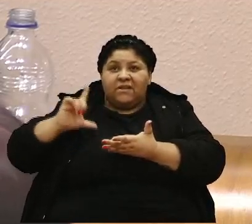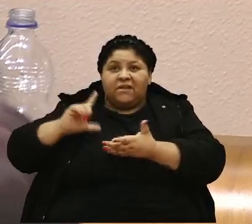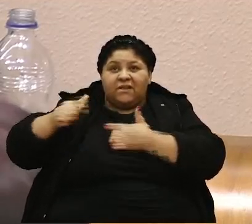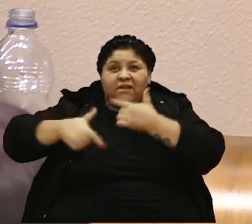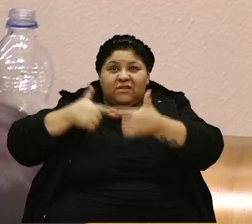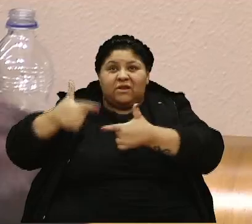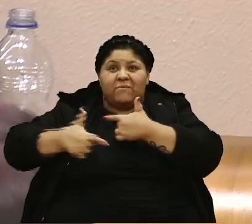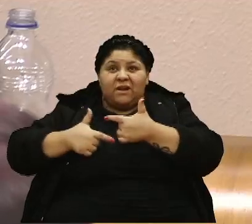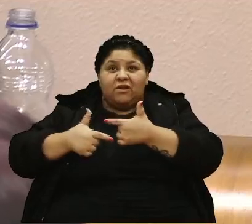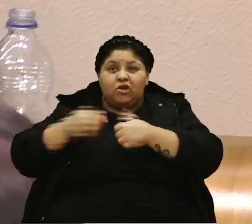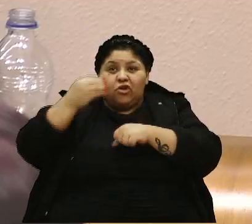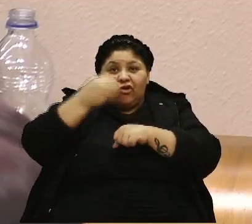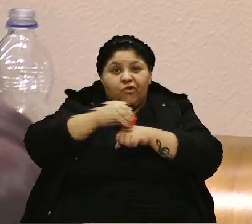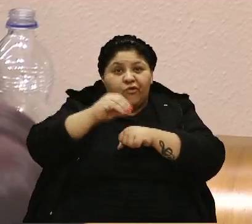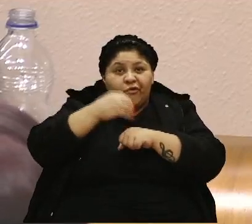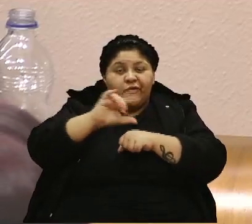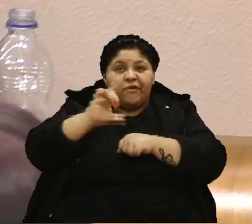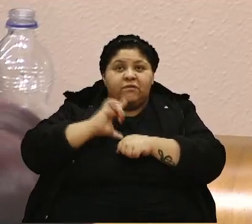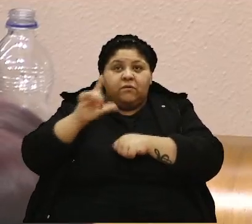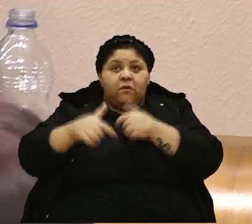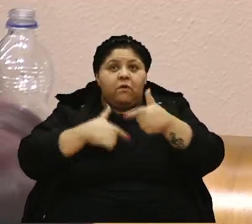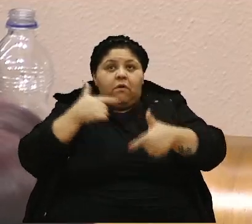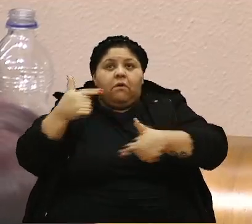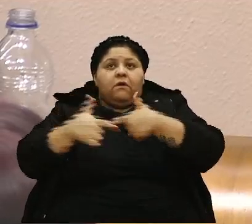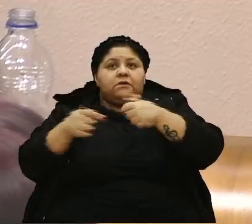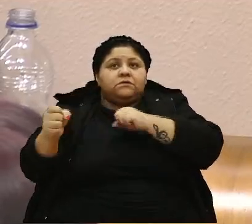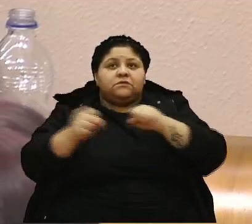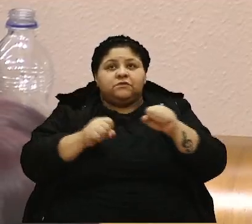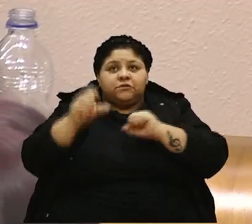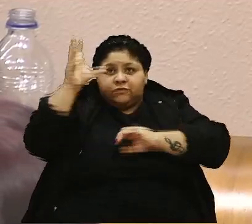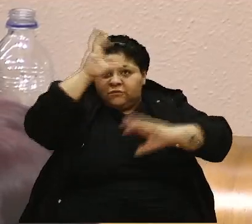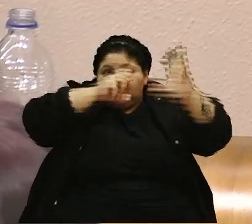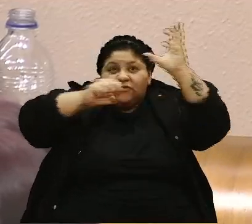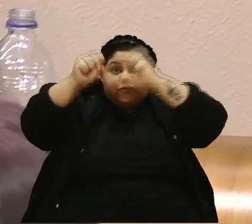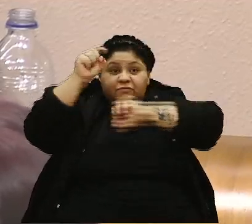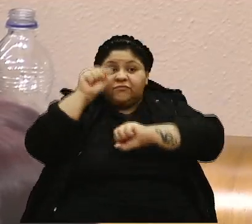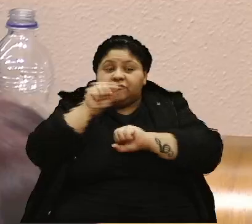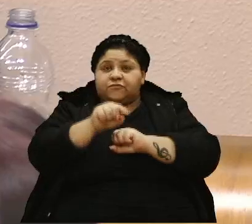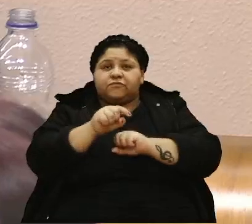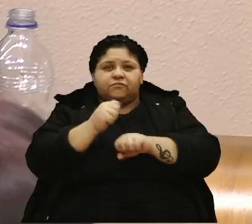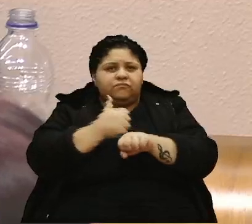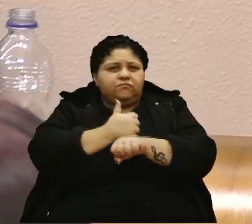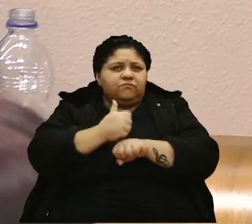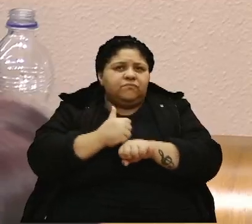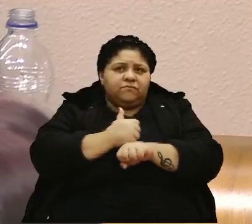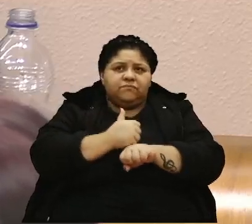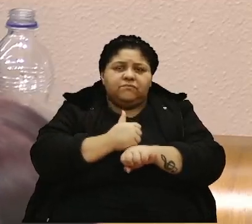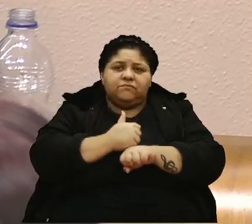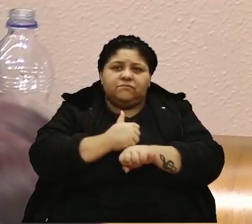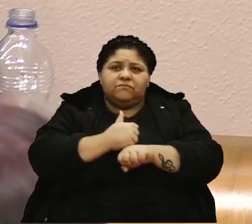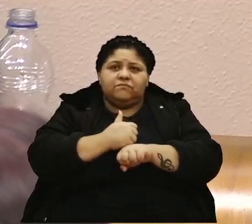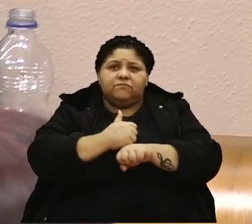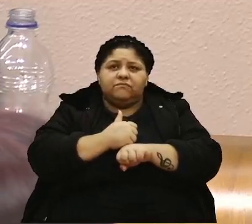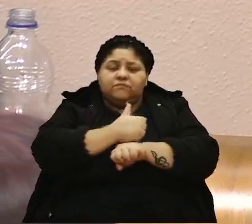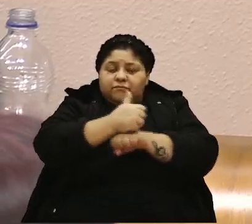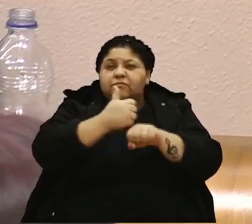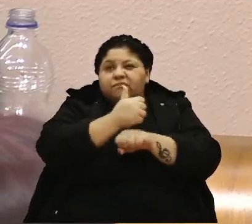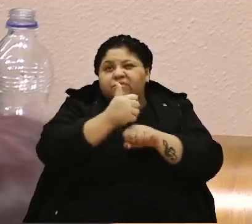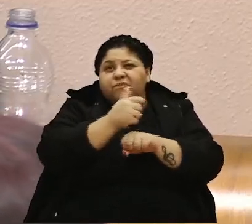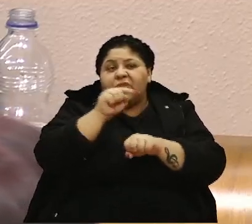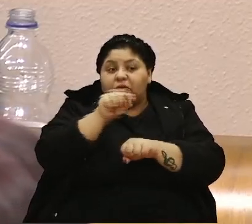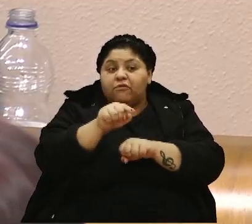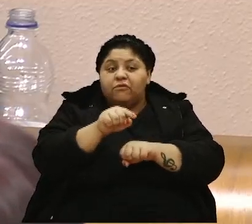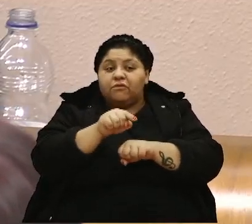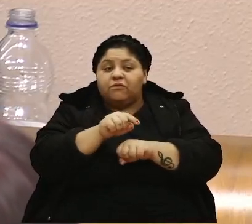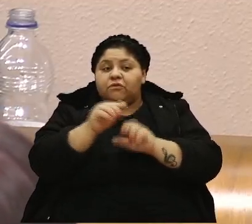trabalho indicado. Ele vai ter um trabalho onde ele vai poder aprender sobre uma profissão, sobre a profissionalização, e isso